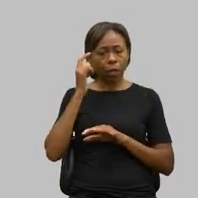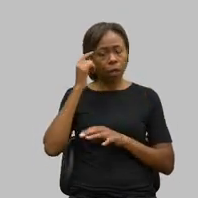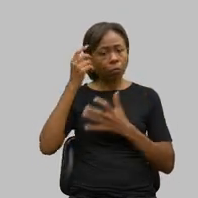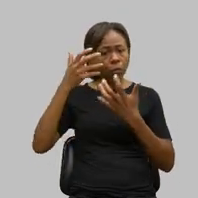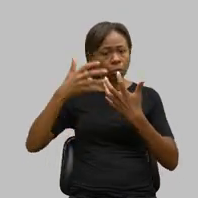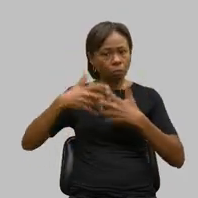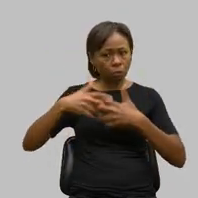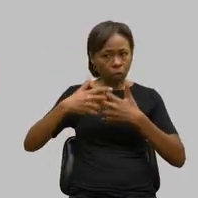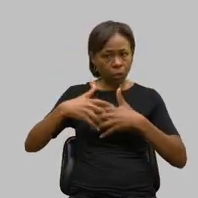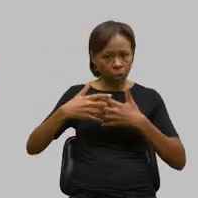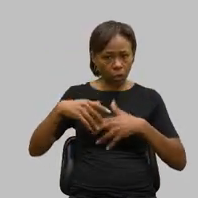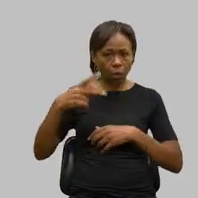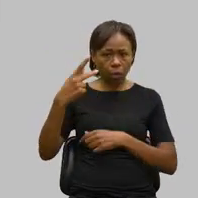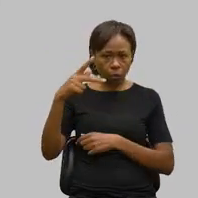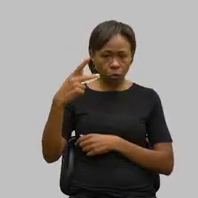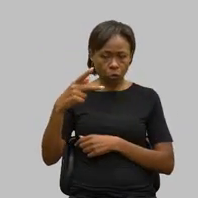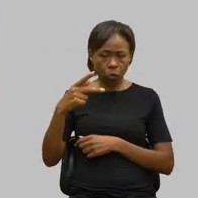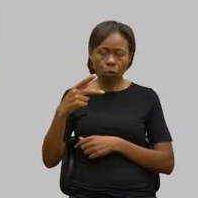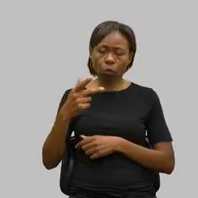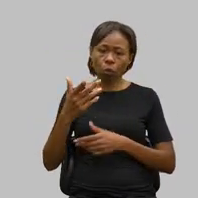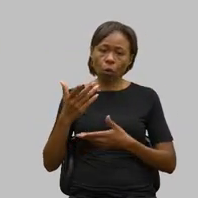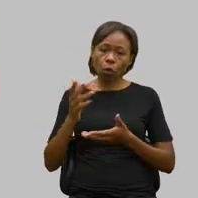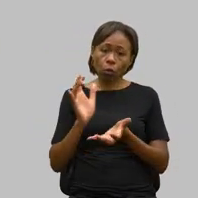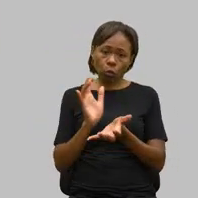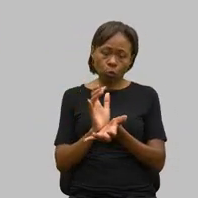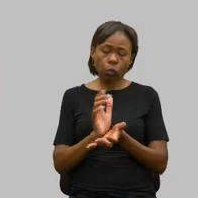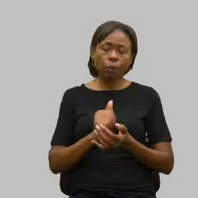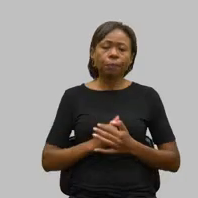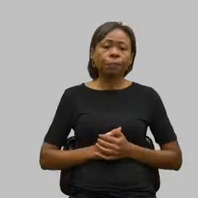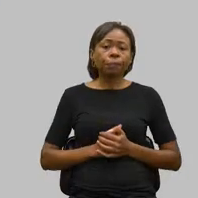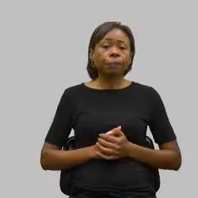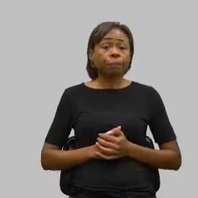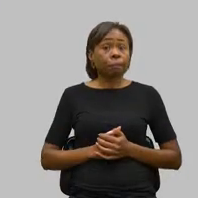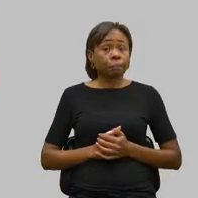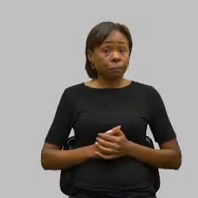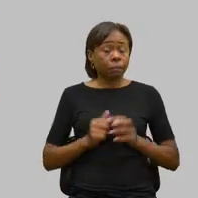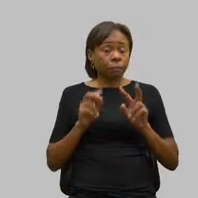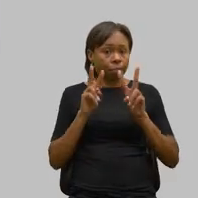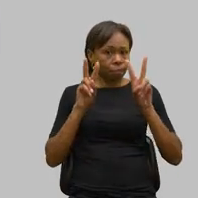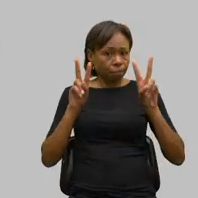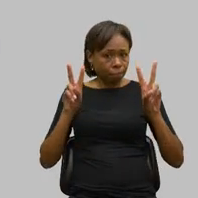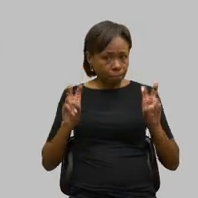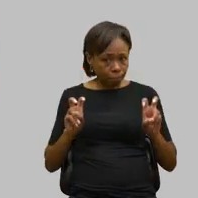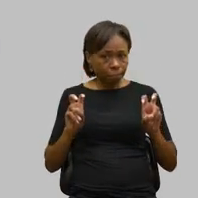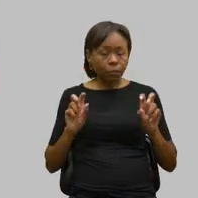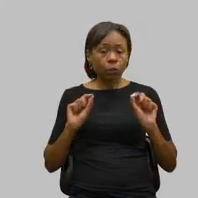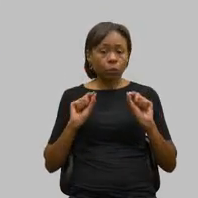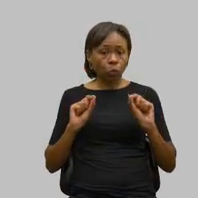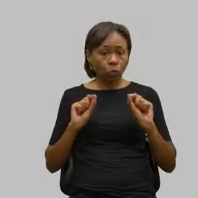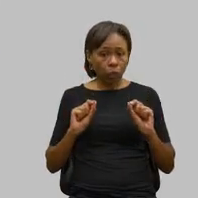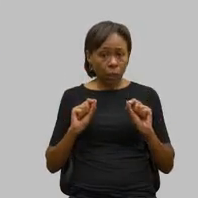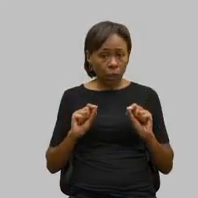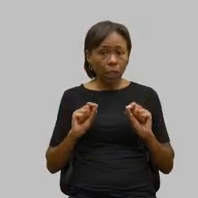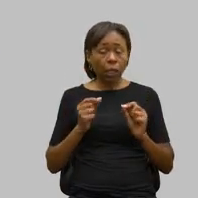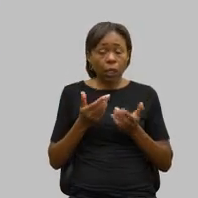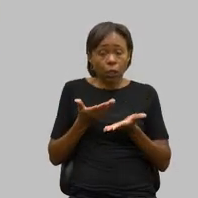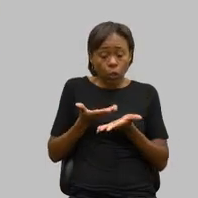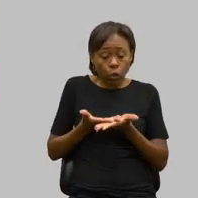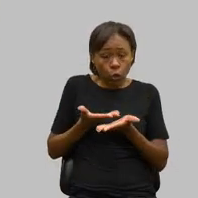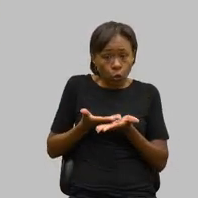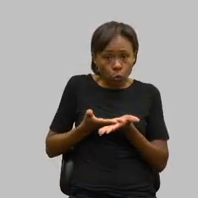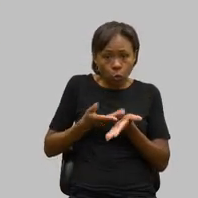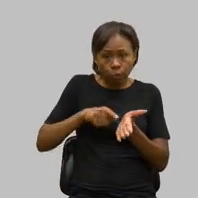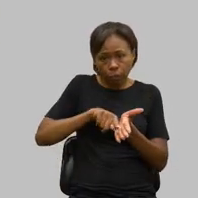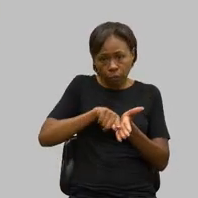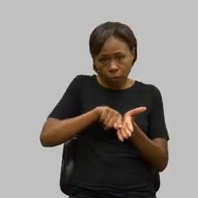pessoal. E nessa questão que foi feito o estudo e que